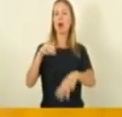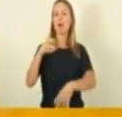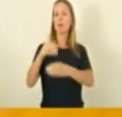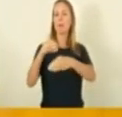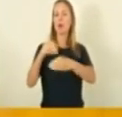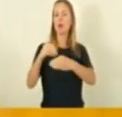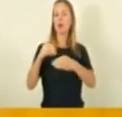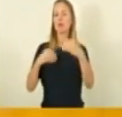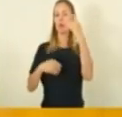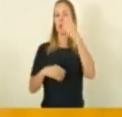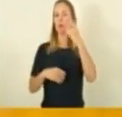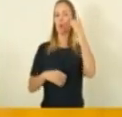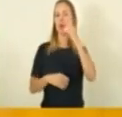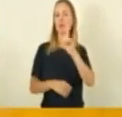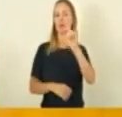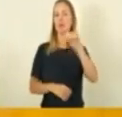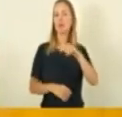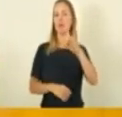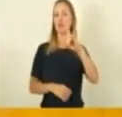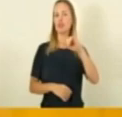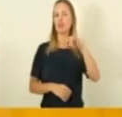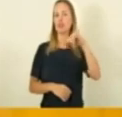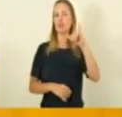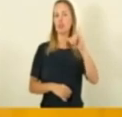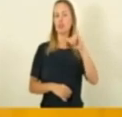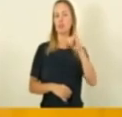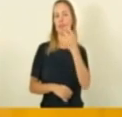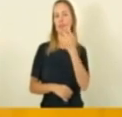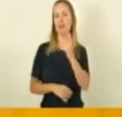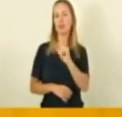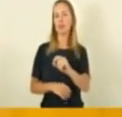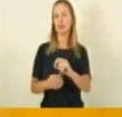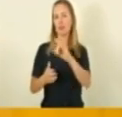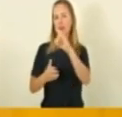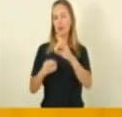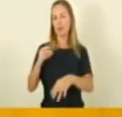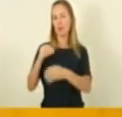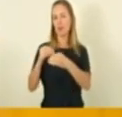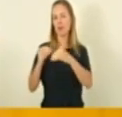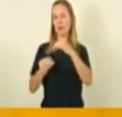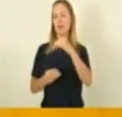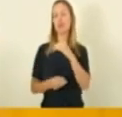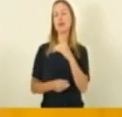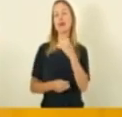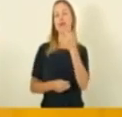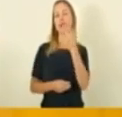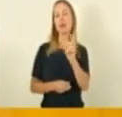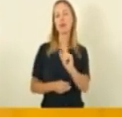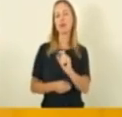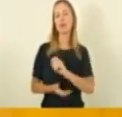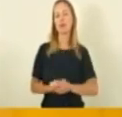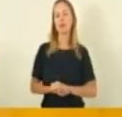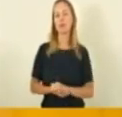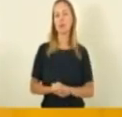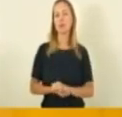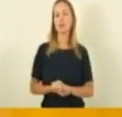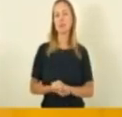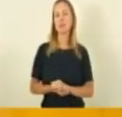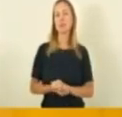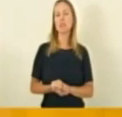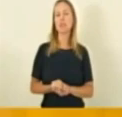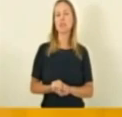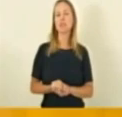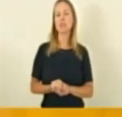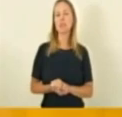pelo deputado Fabrício Gandini, que diz o seguinte, a emenda do deputado: independente da qualidade